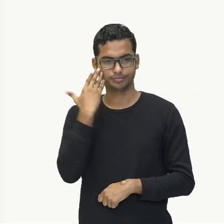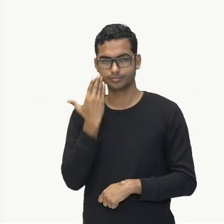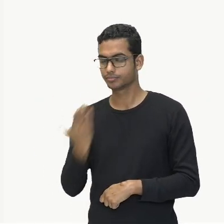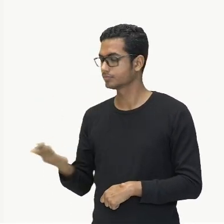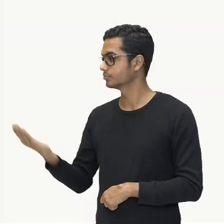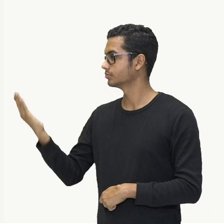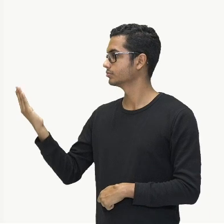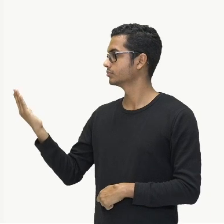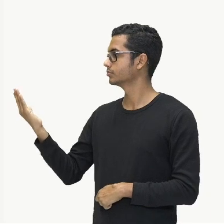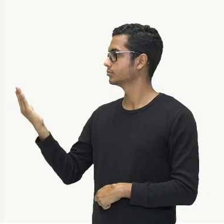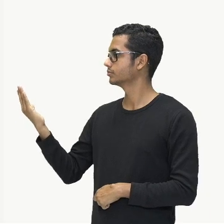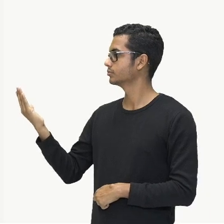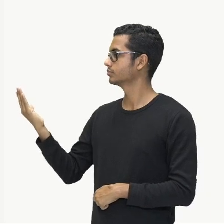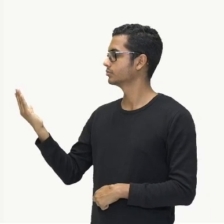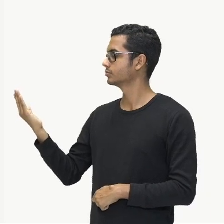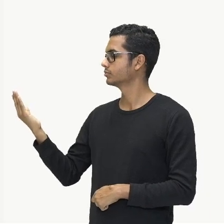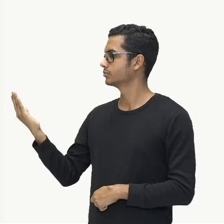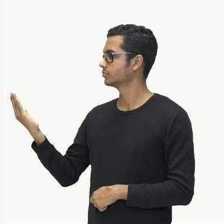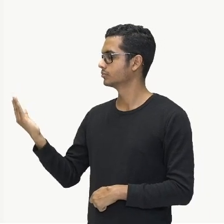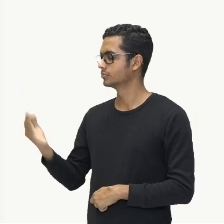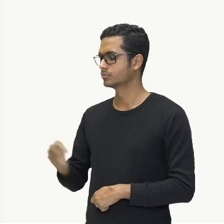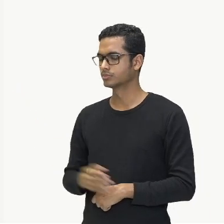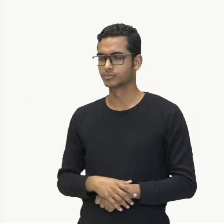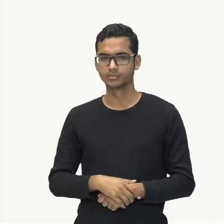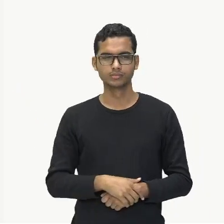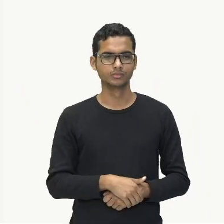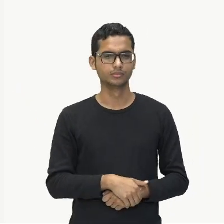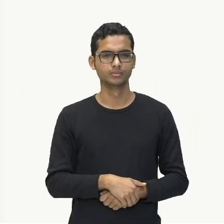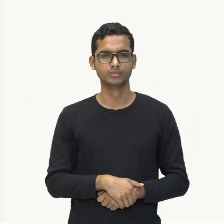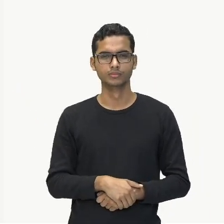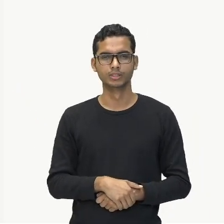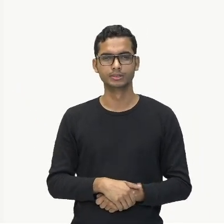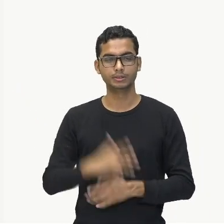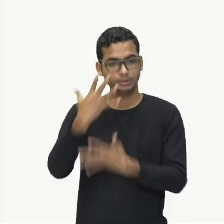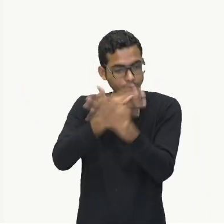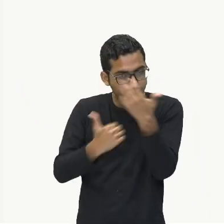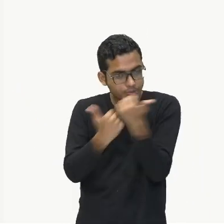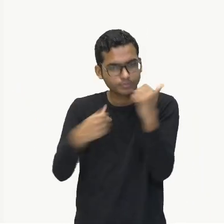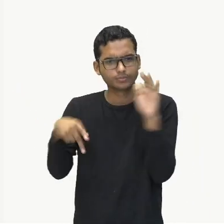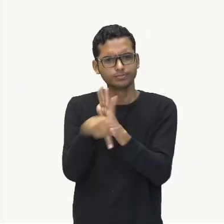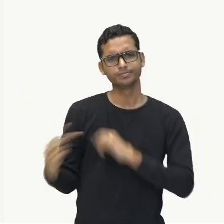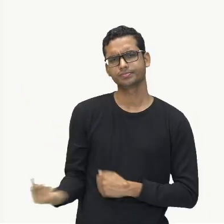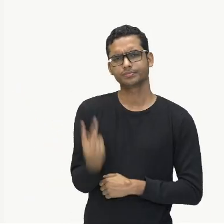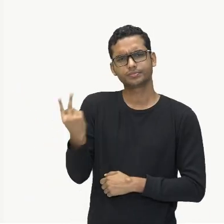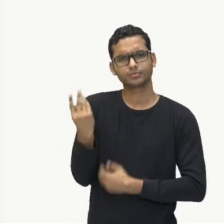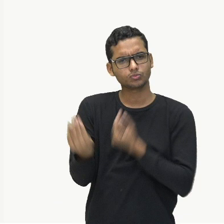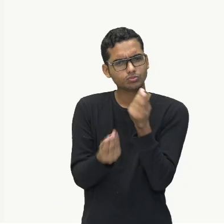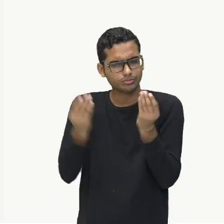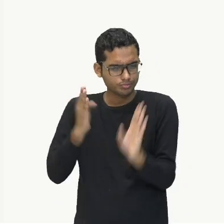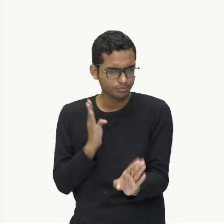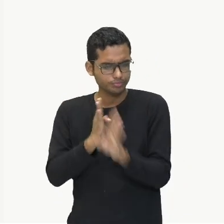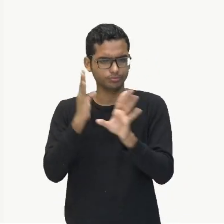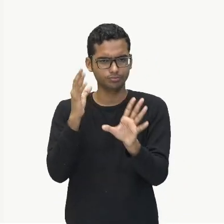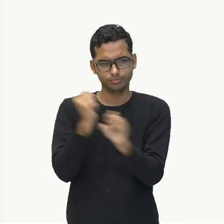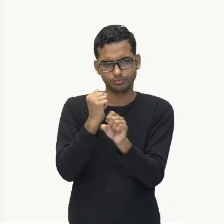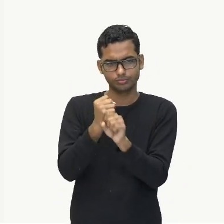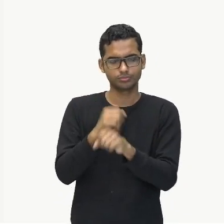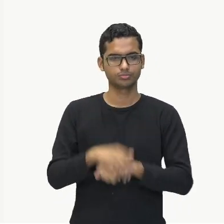sequência. 5 termos, portanto. Então, substituindo aí os valores, olha como é que vai ficar.